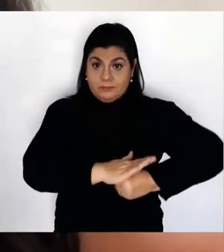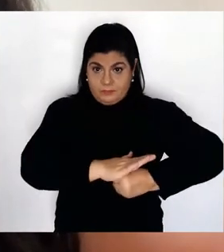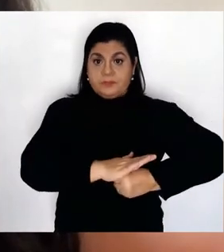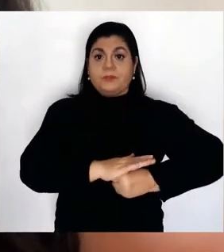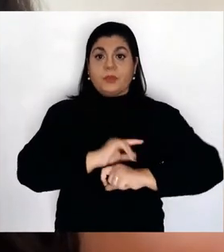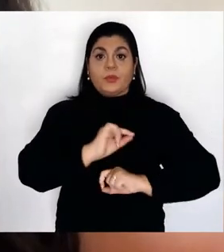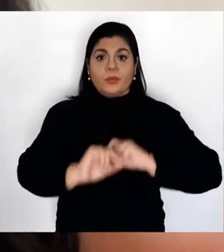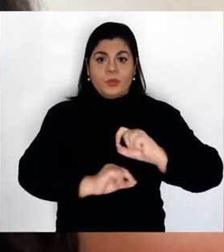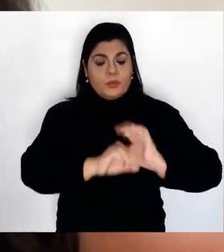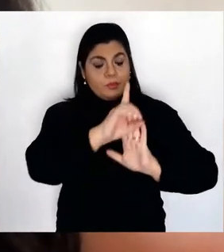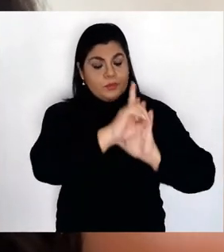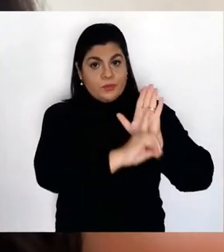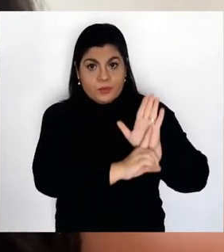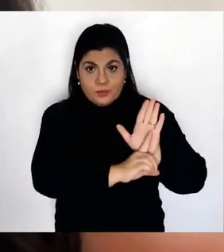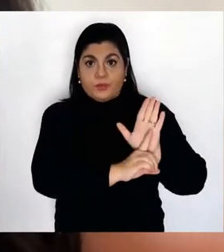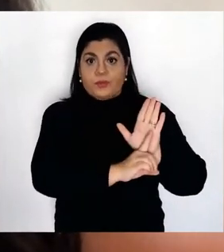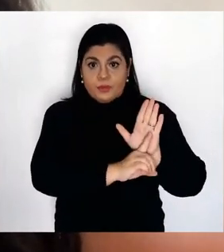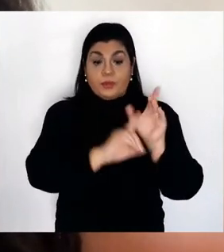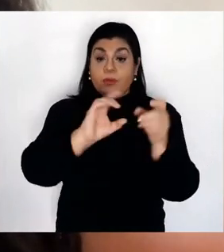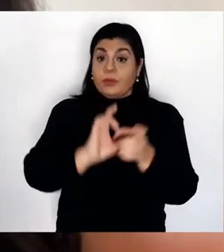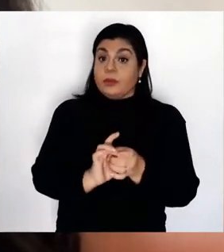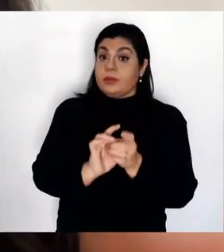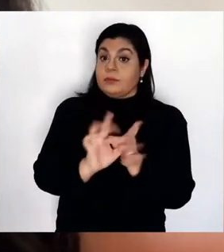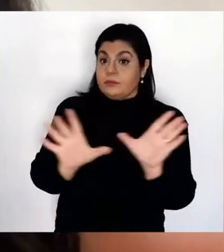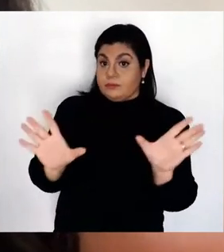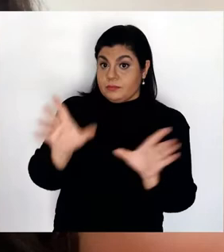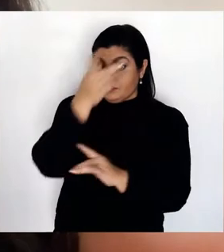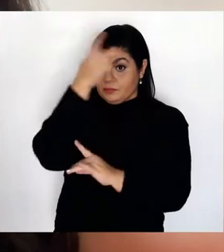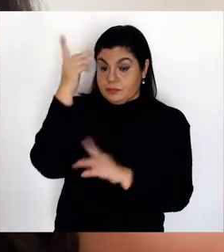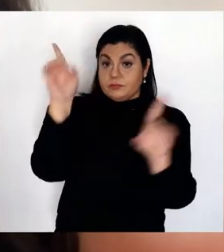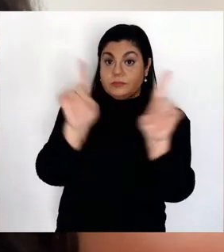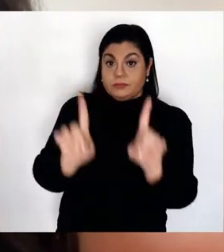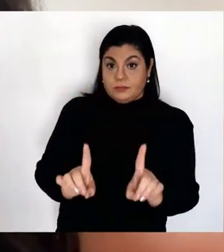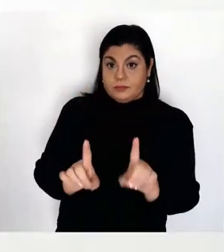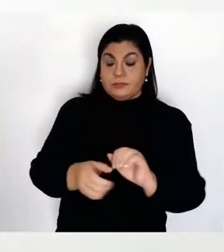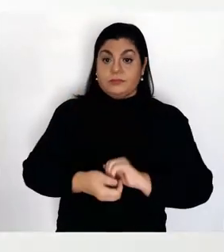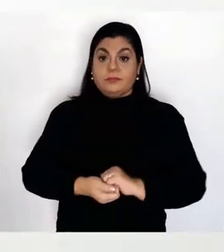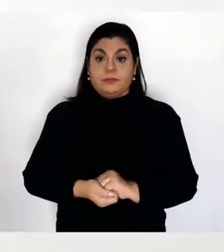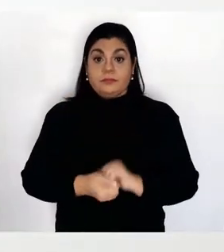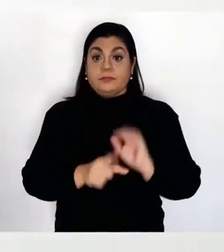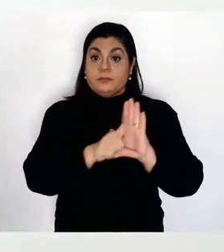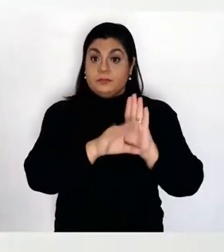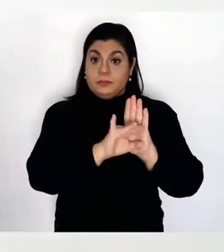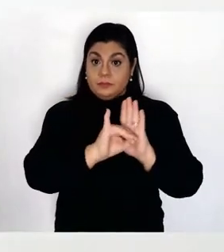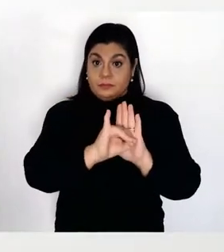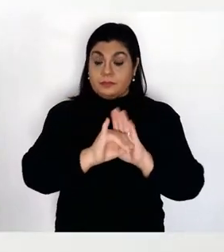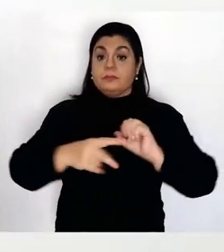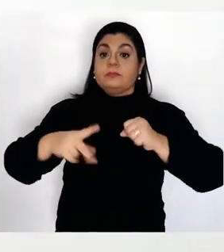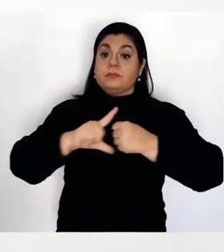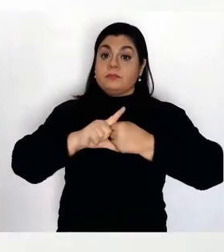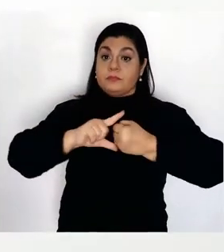ao exercício dos direitos e à liberdade das pessoas com deficiência. A LBI, em seu